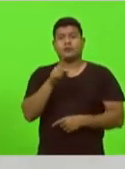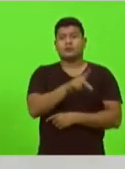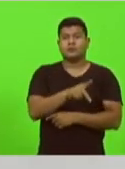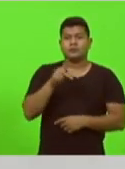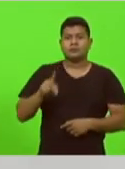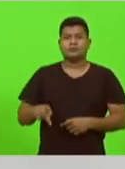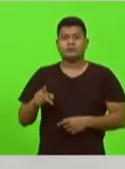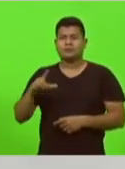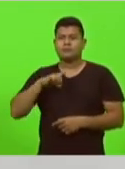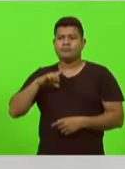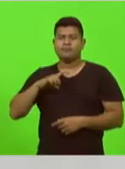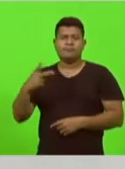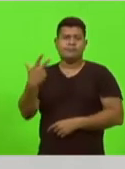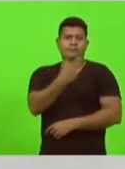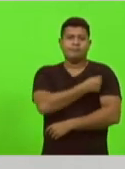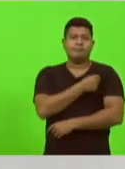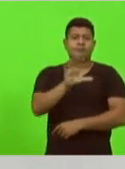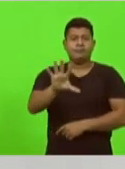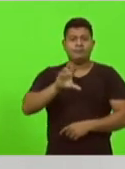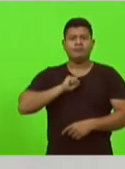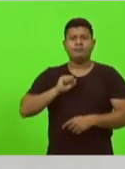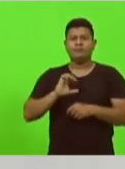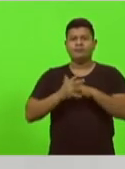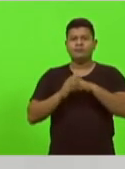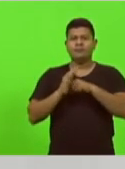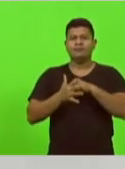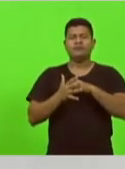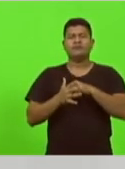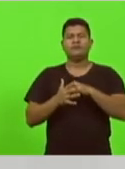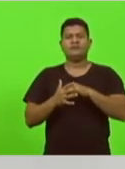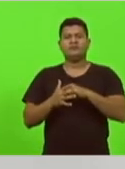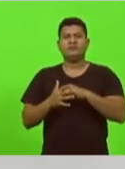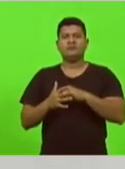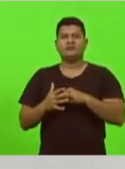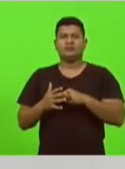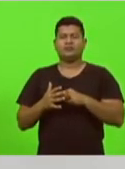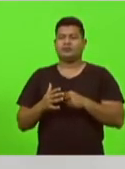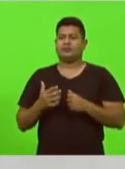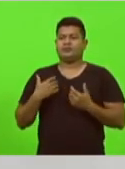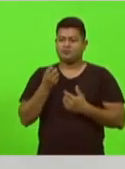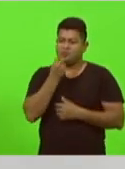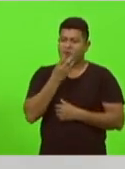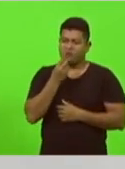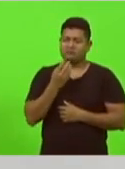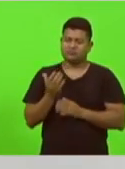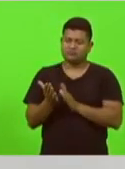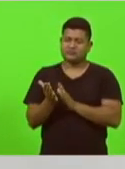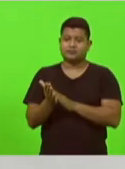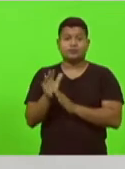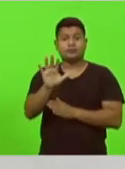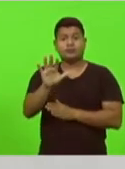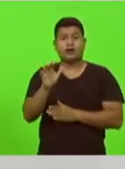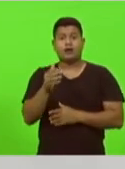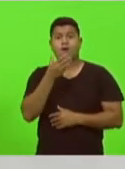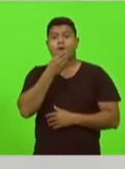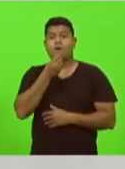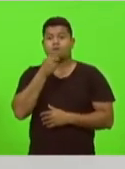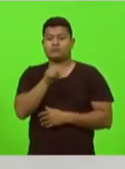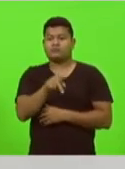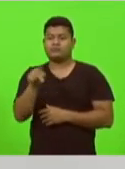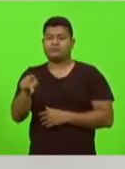bem-vindo. Mas um professor sem vacina, sem Covid, não é bem-vindo. Não é a